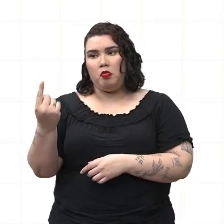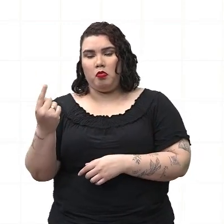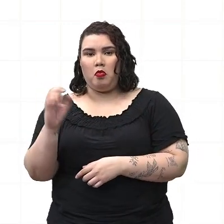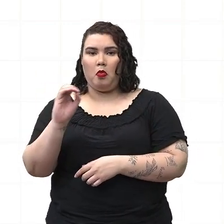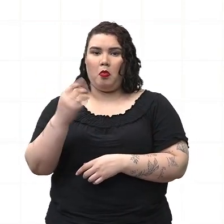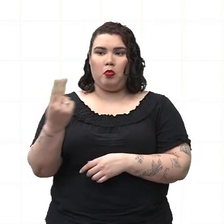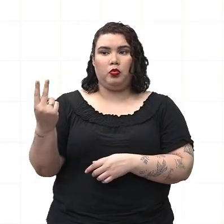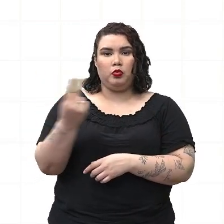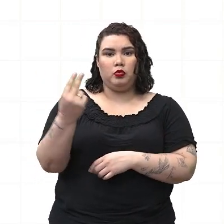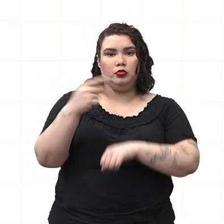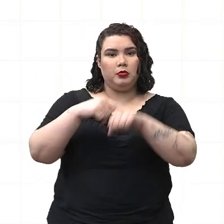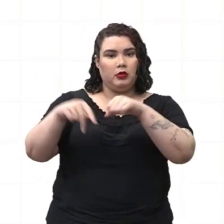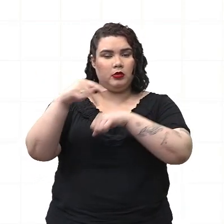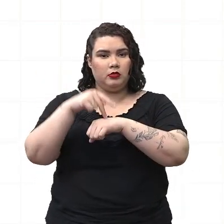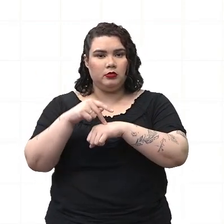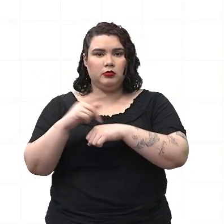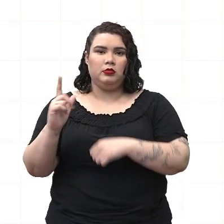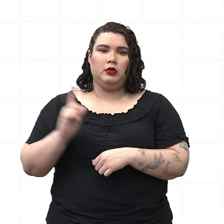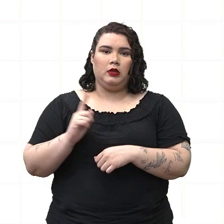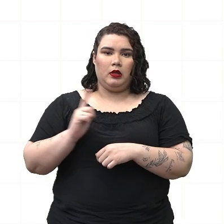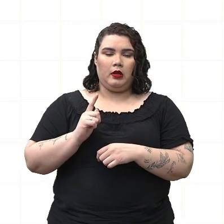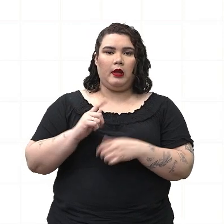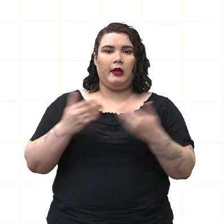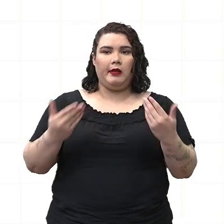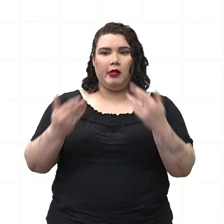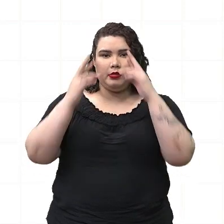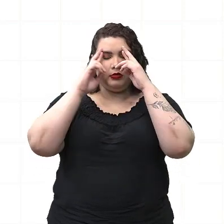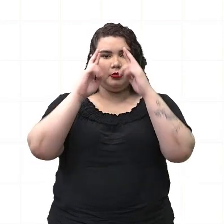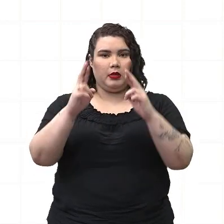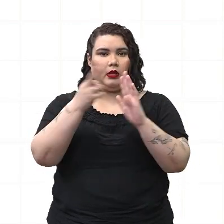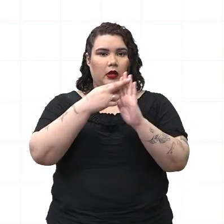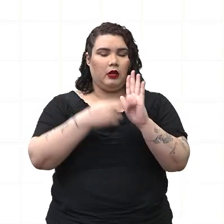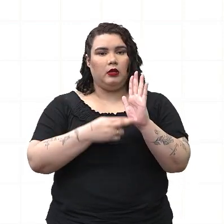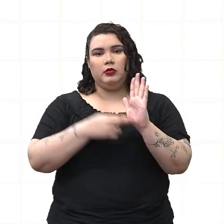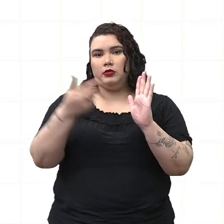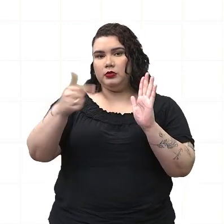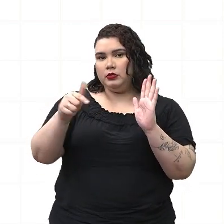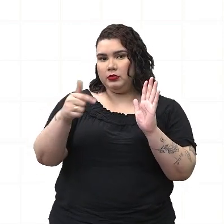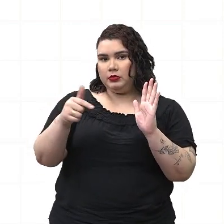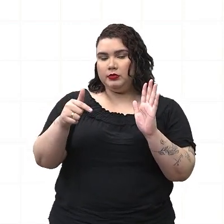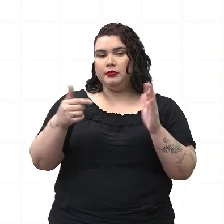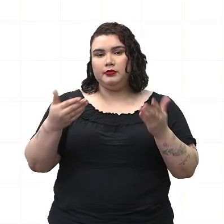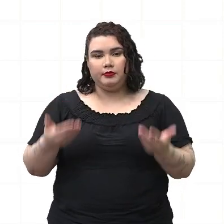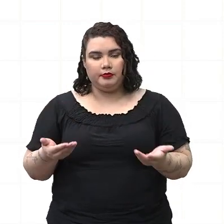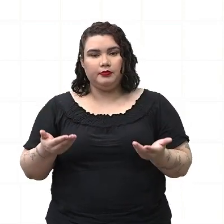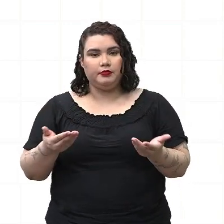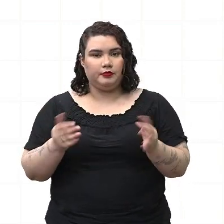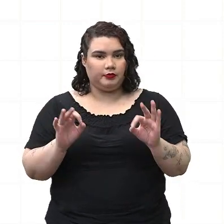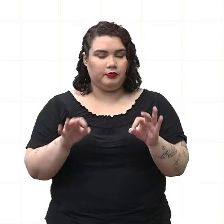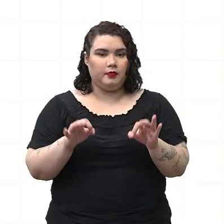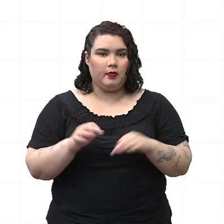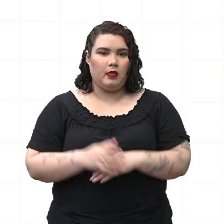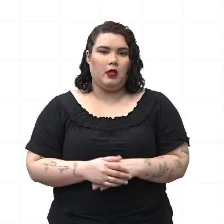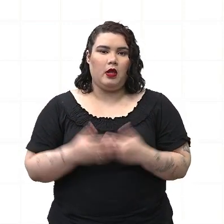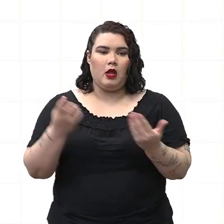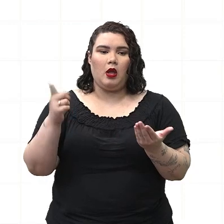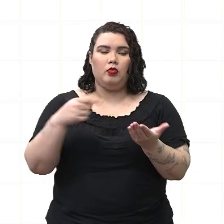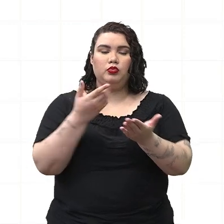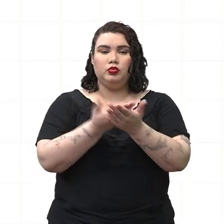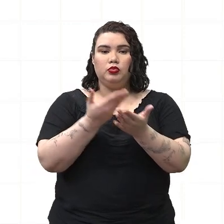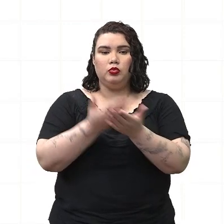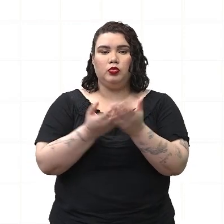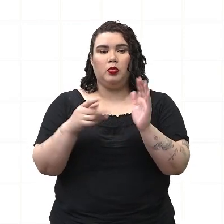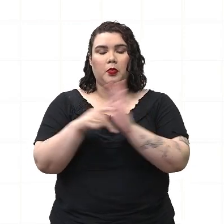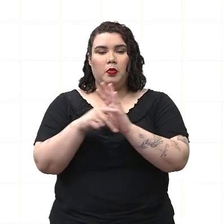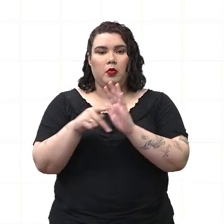tempo, envolvidos, né, estão desrespeitando regras diplomáticas internacionais. É basicamente isso que a geopolítica estuda. O que